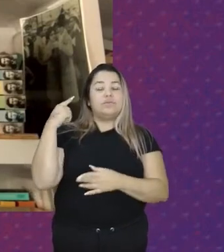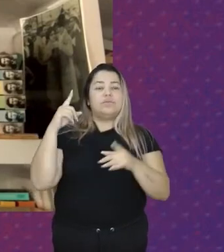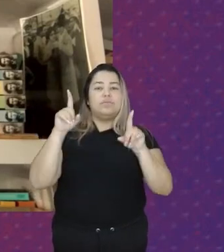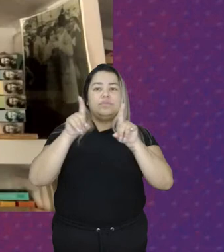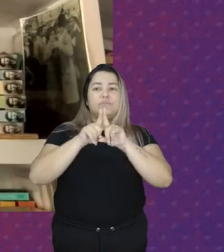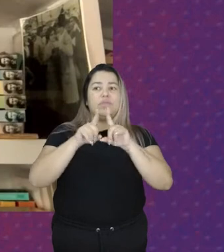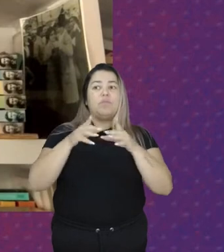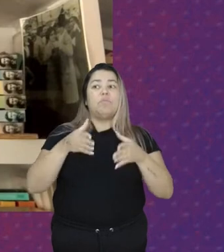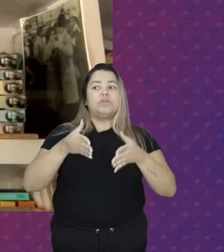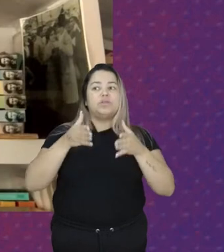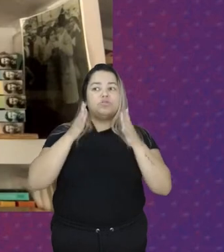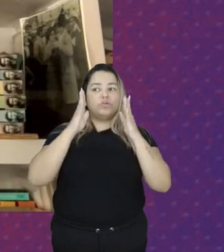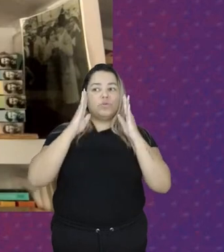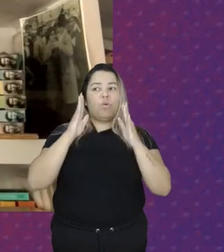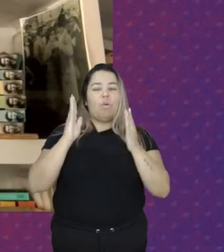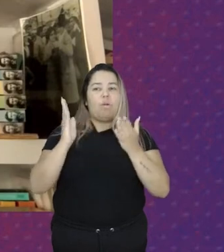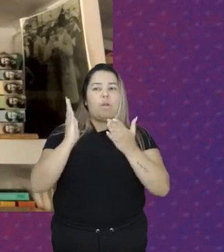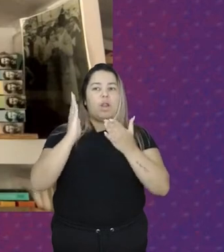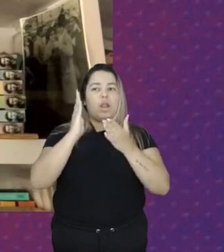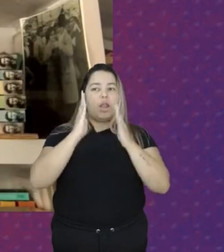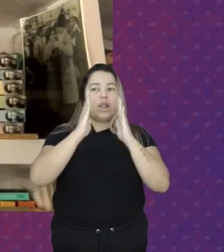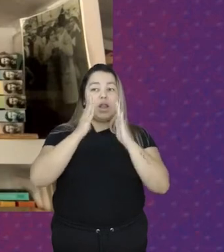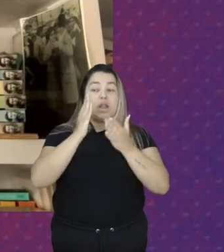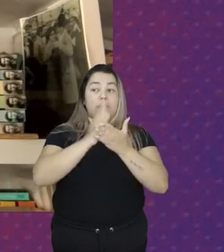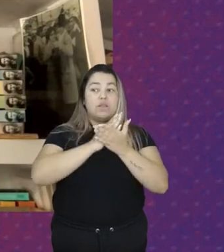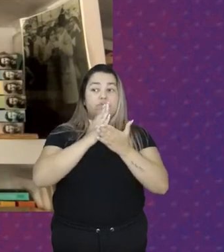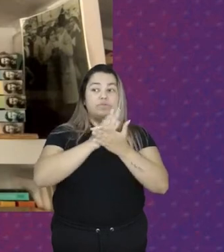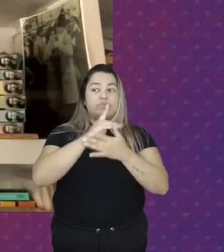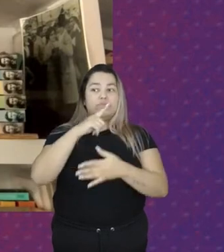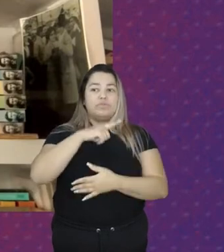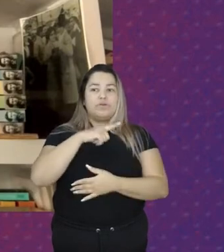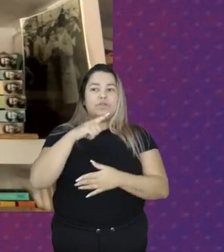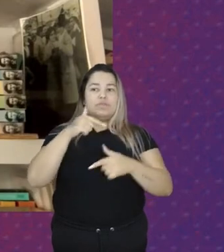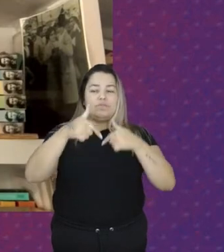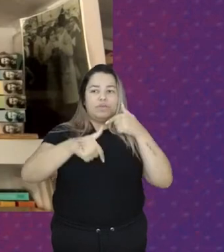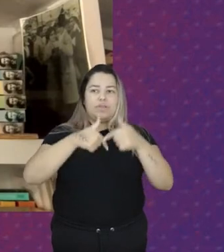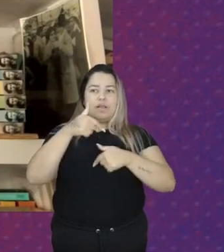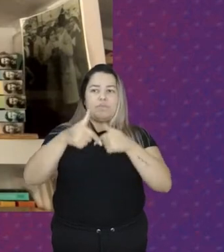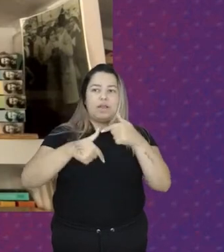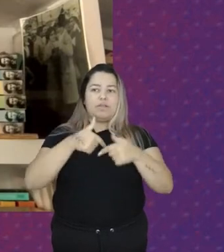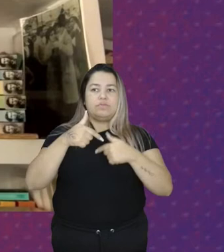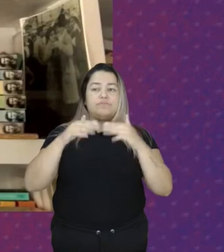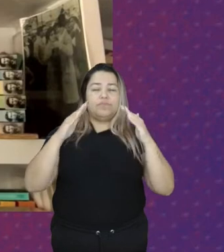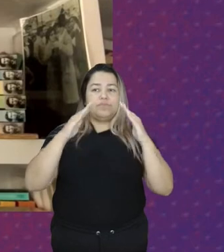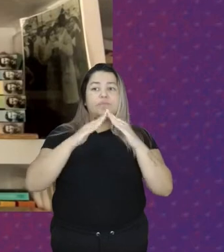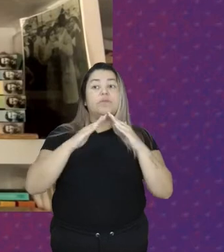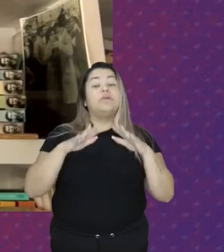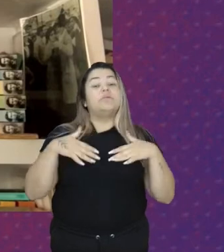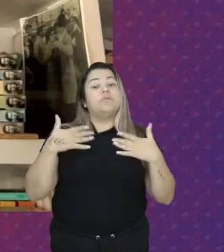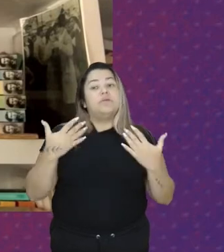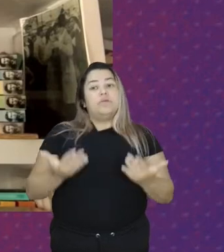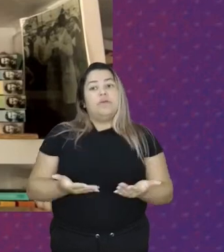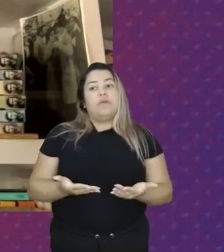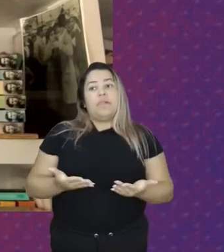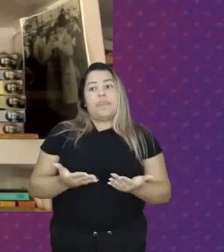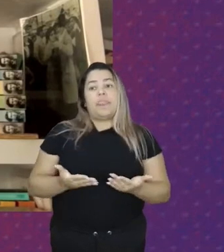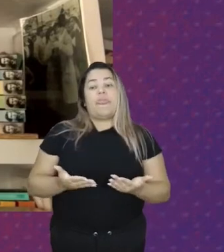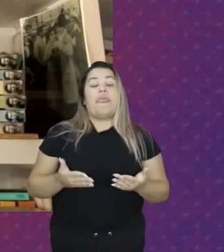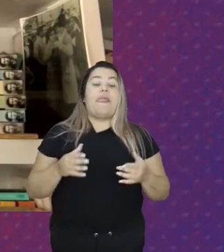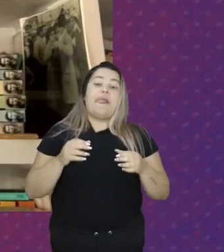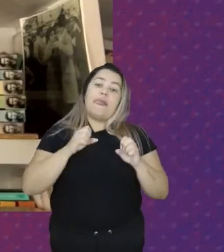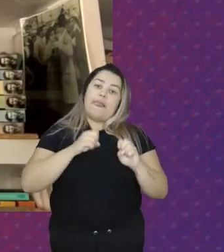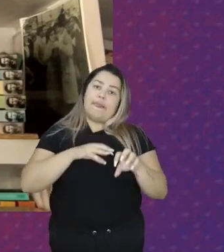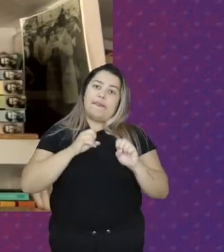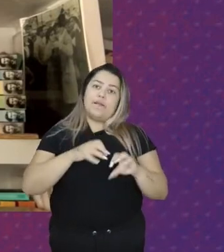uma estante de livros. É o lugar onde eu trabalho aqui na minha casa. Bem, a nossa aula de